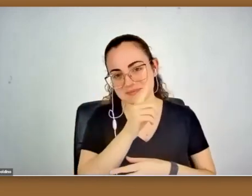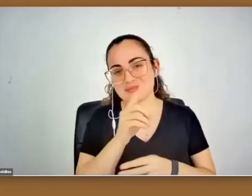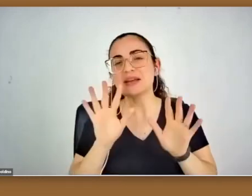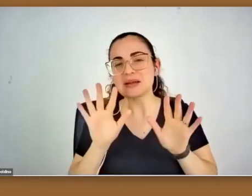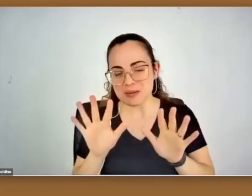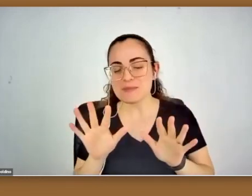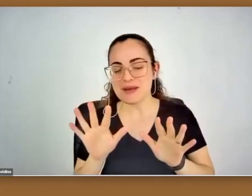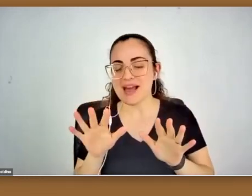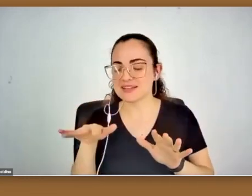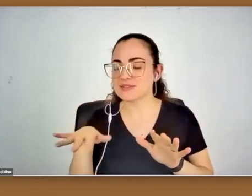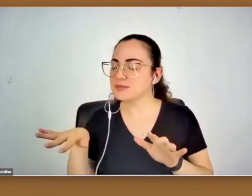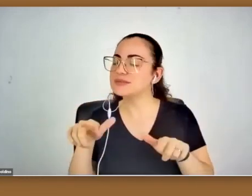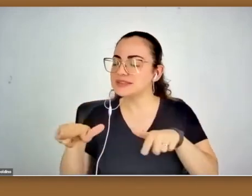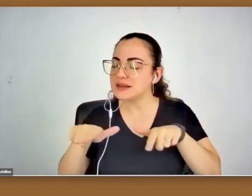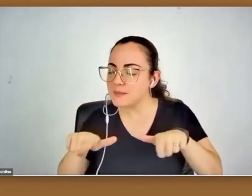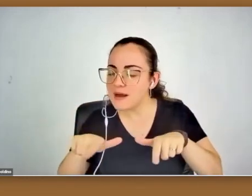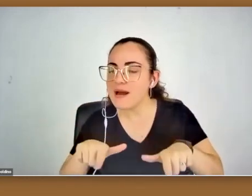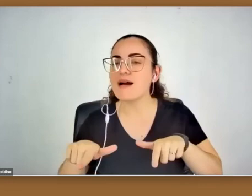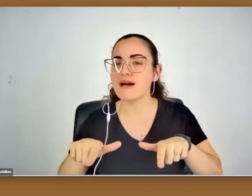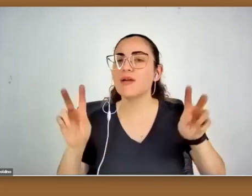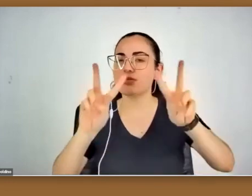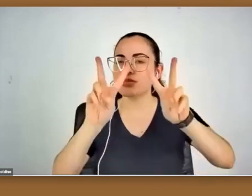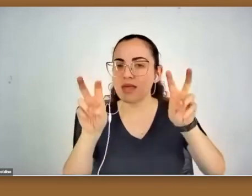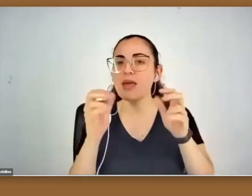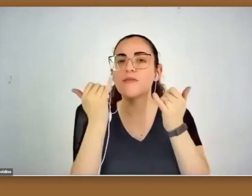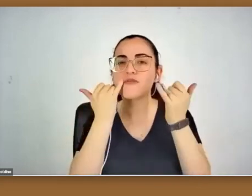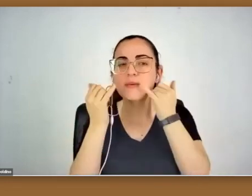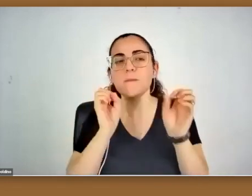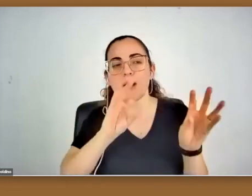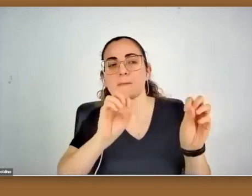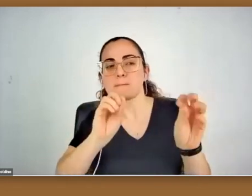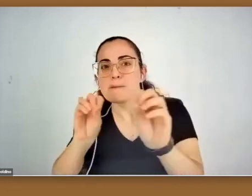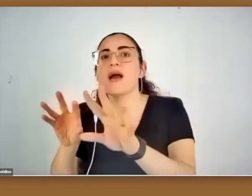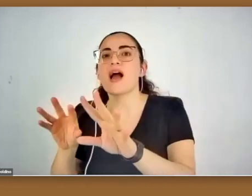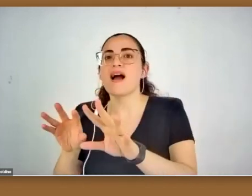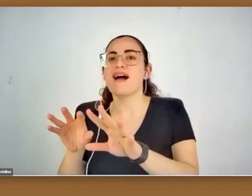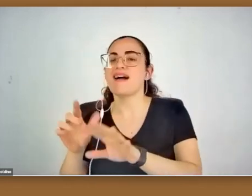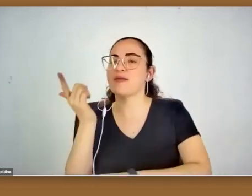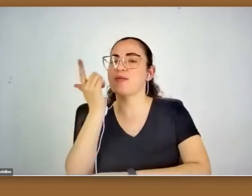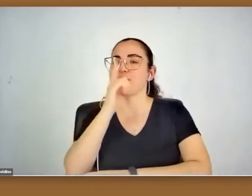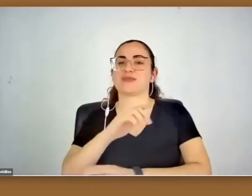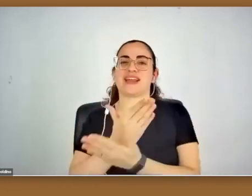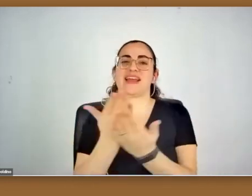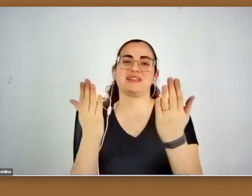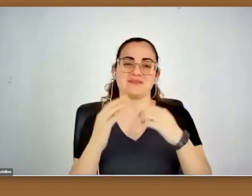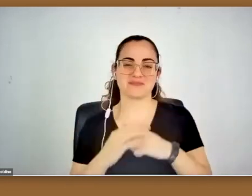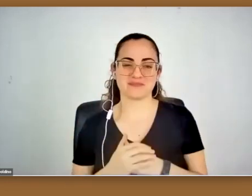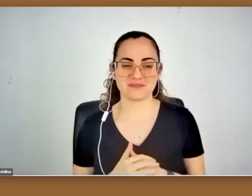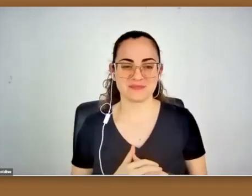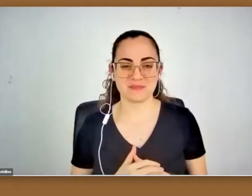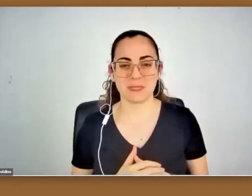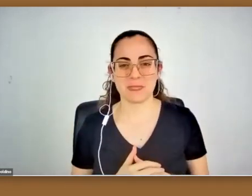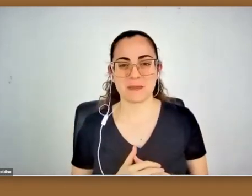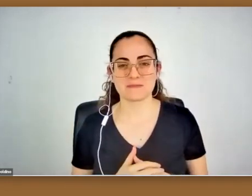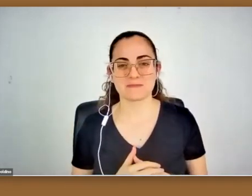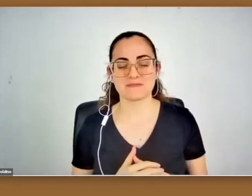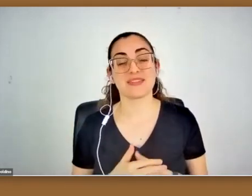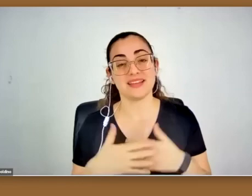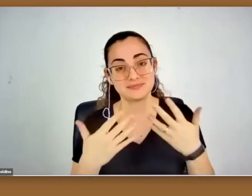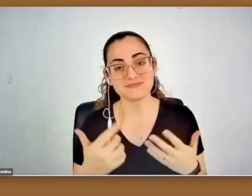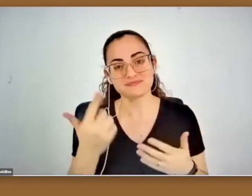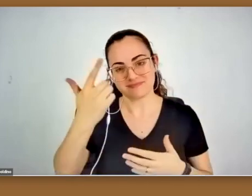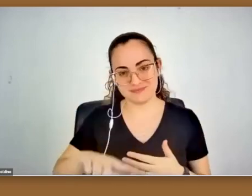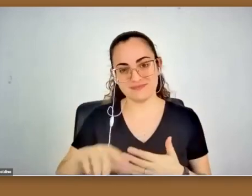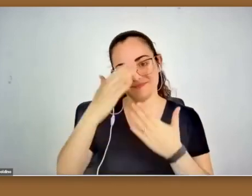de formiga e se juntando, a gente consegue ter forças para conseguir. Então, mais uma vez